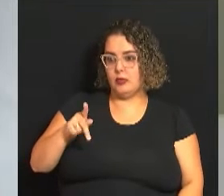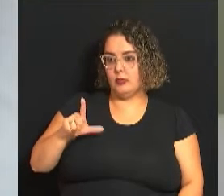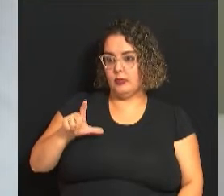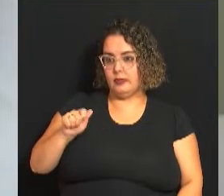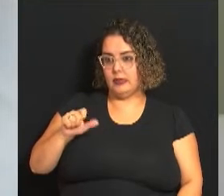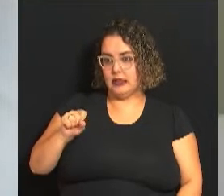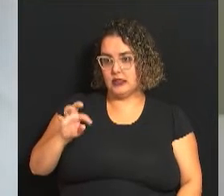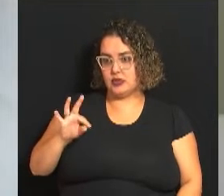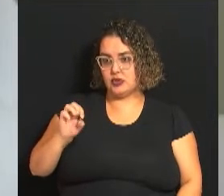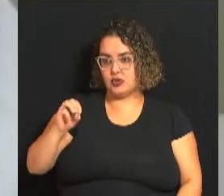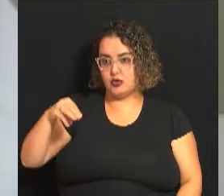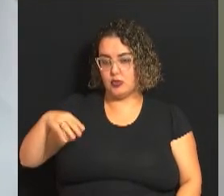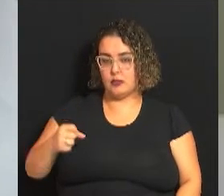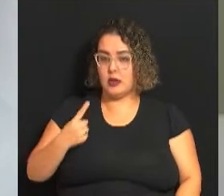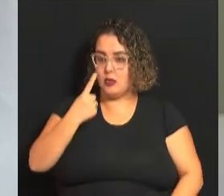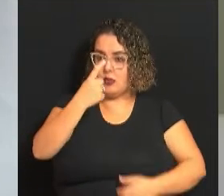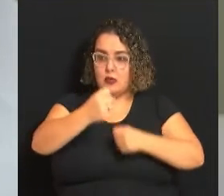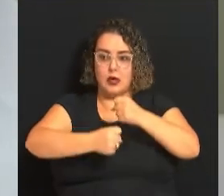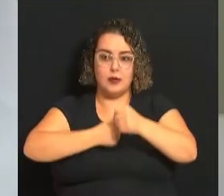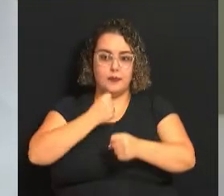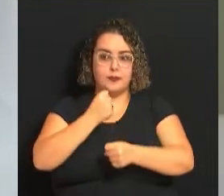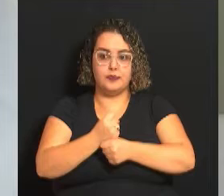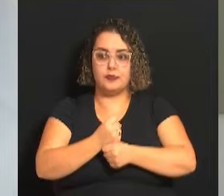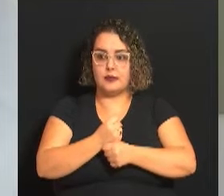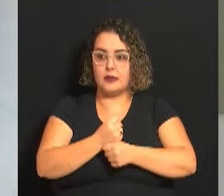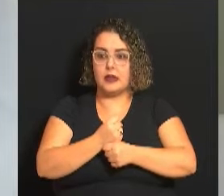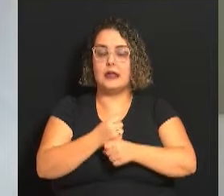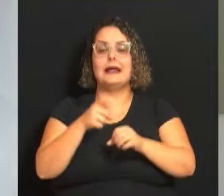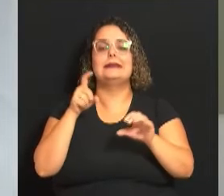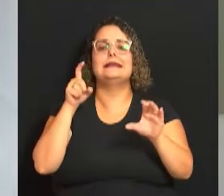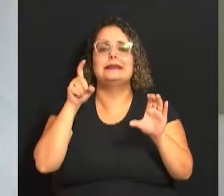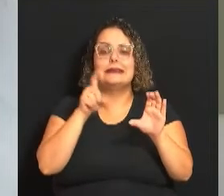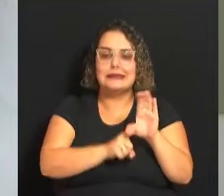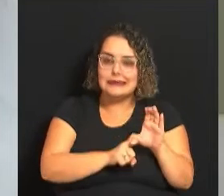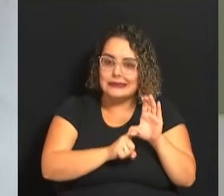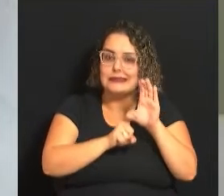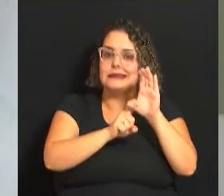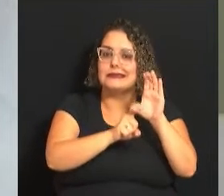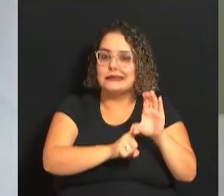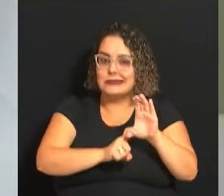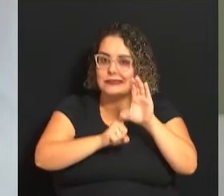ano, e ela é completamente dependente